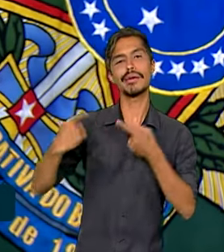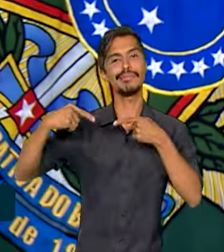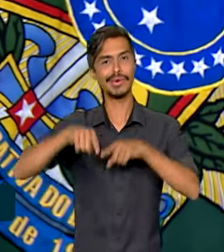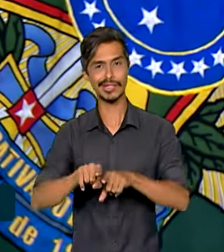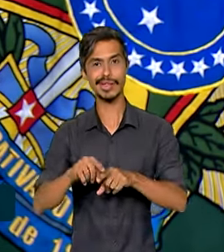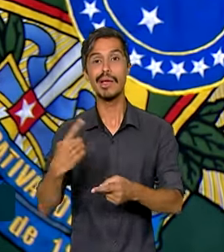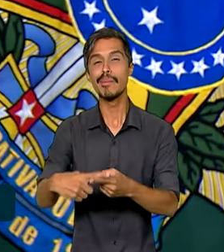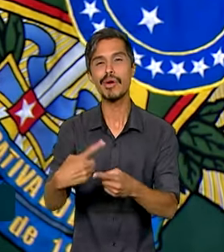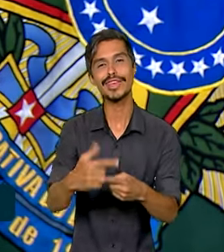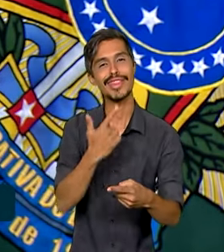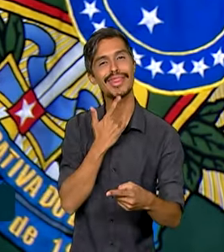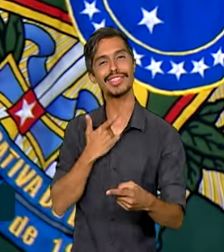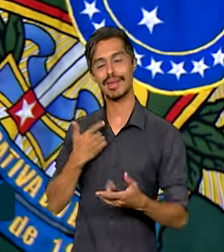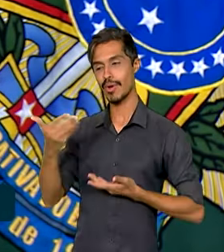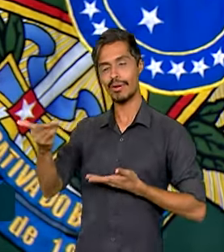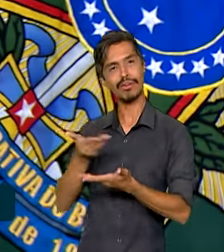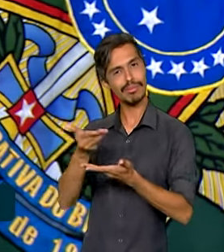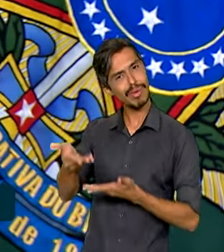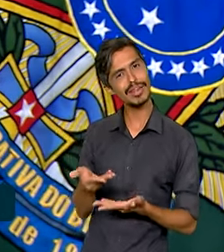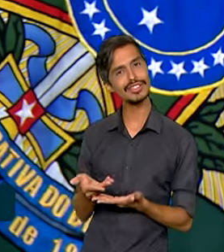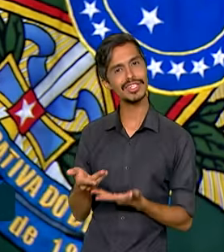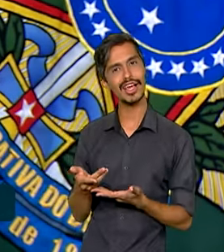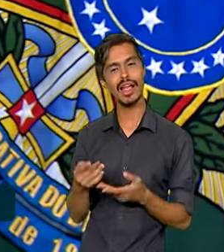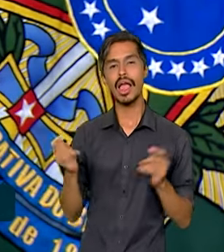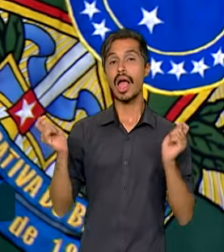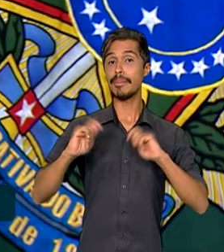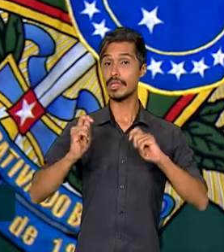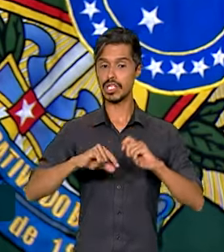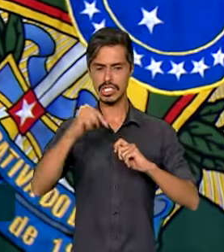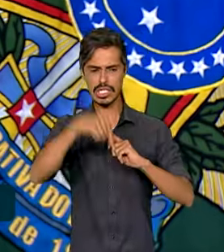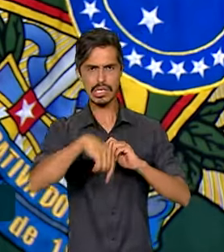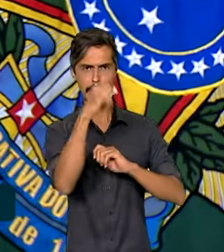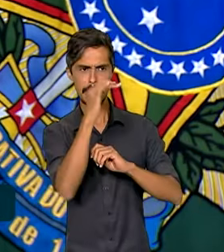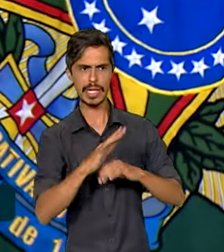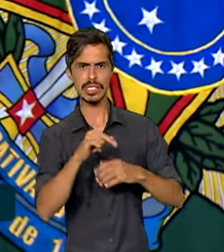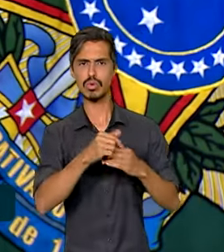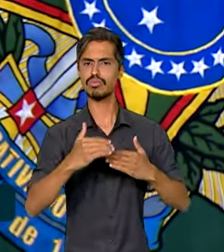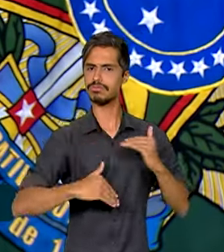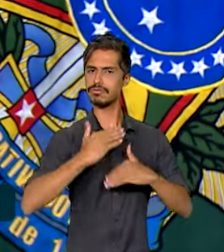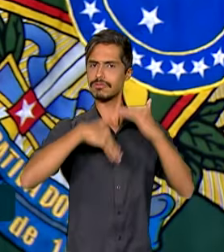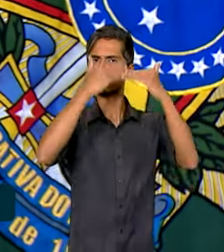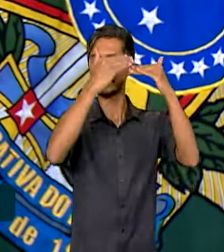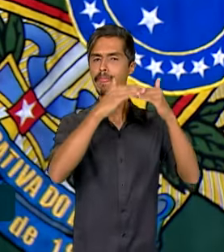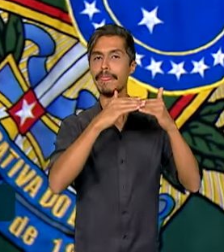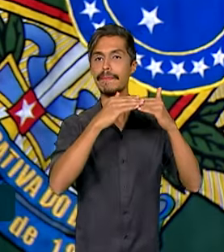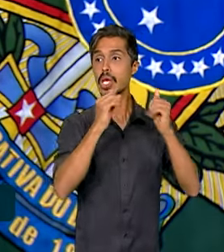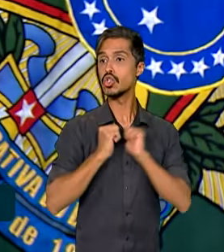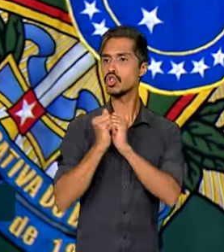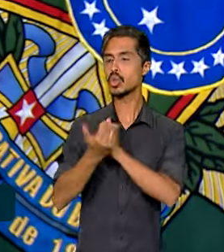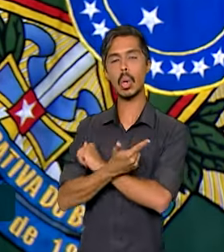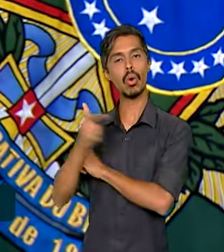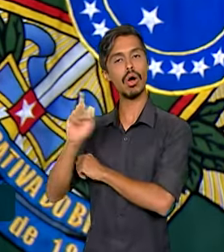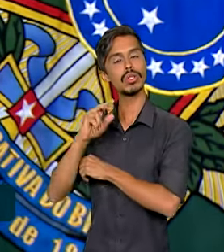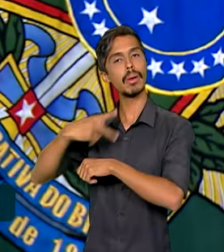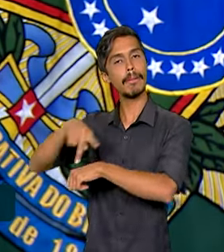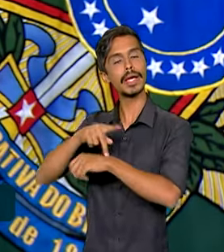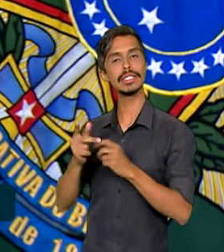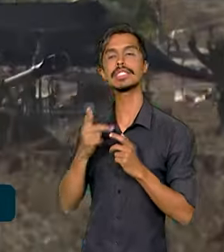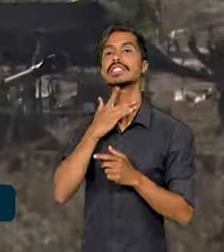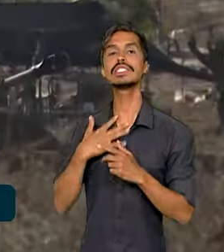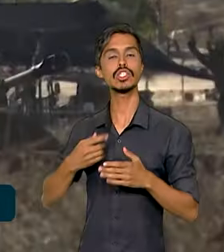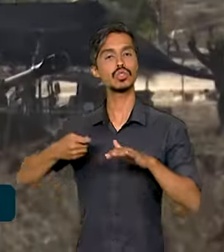queremos é compartilhar a possibilidade desse país se desenvolver com outros países que queram fazer